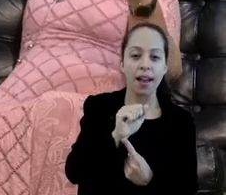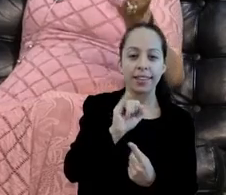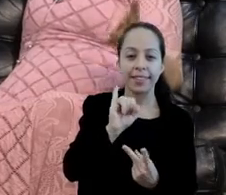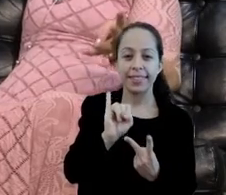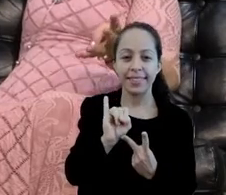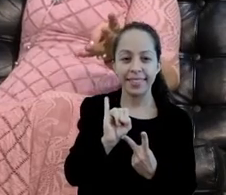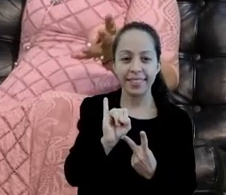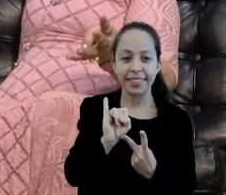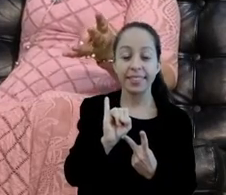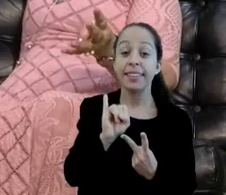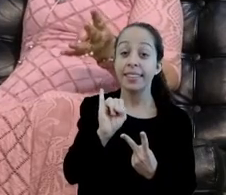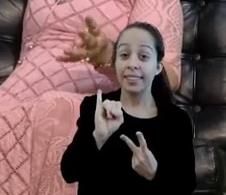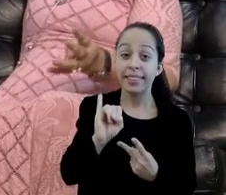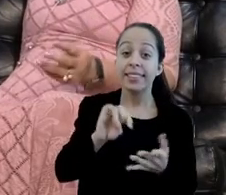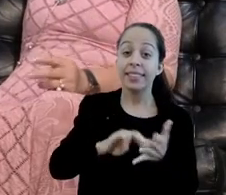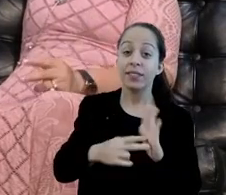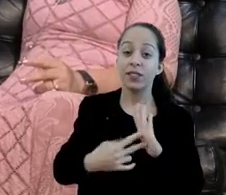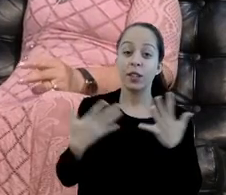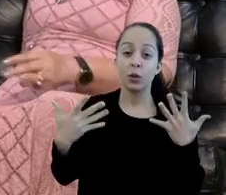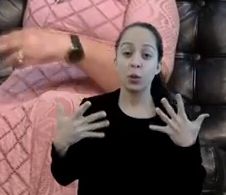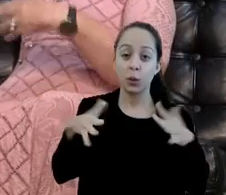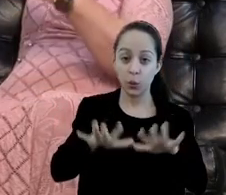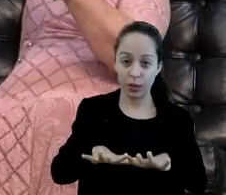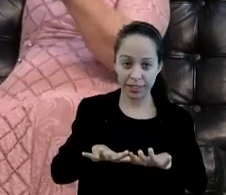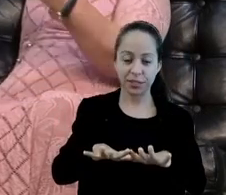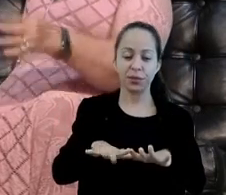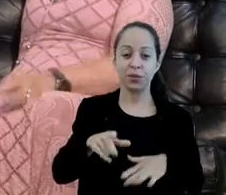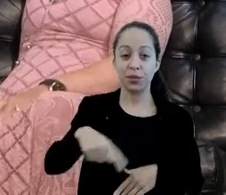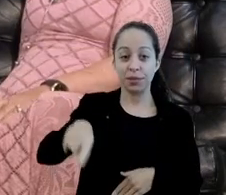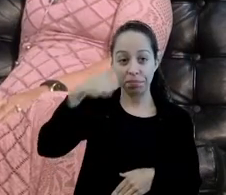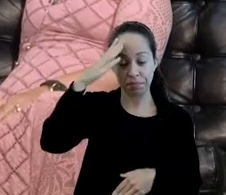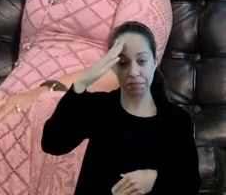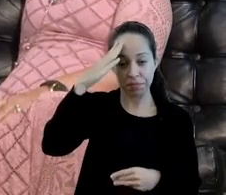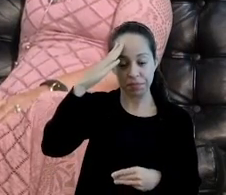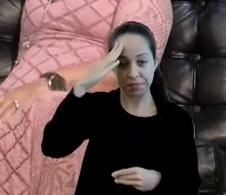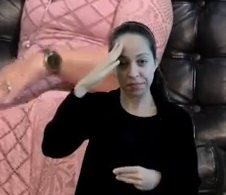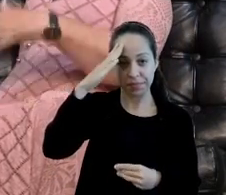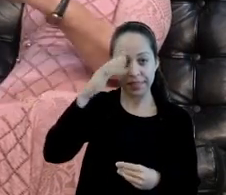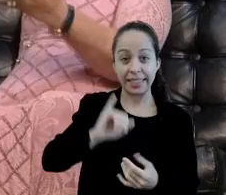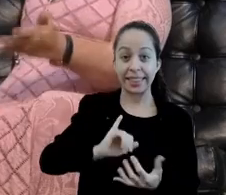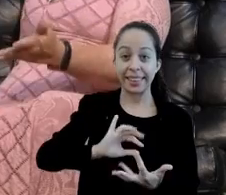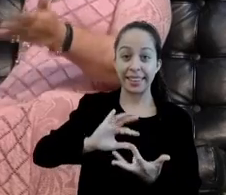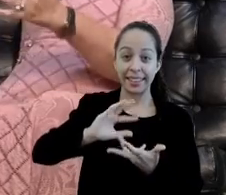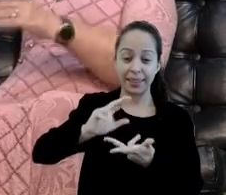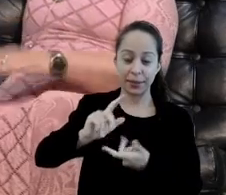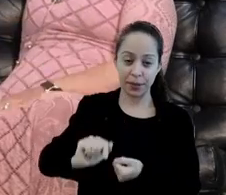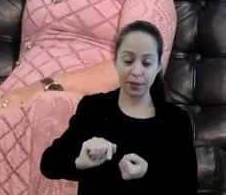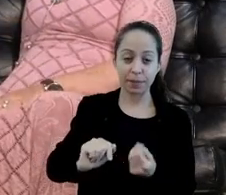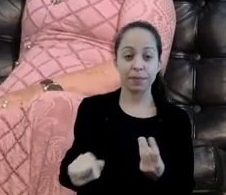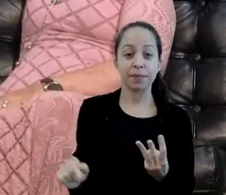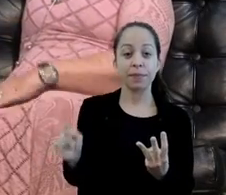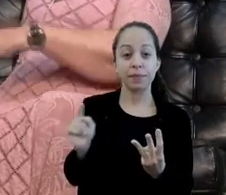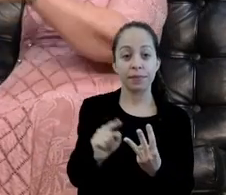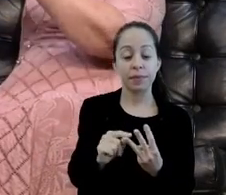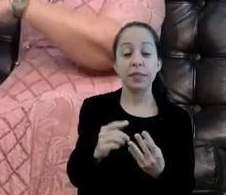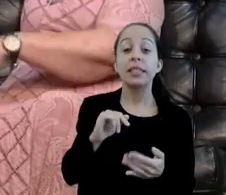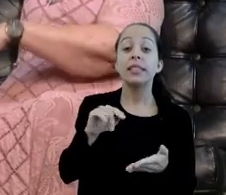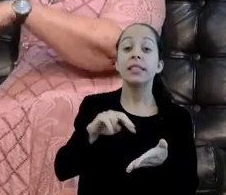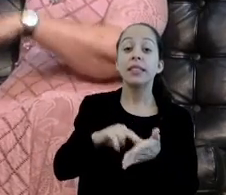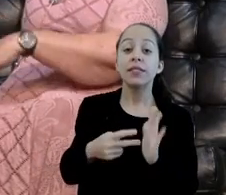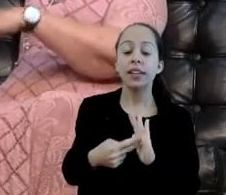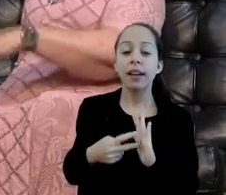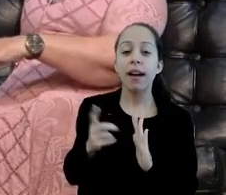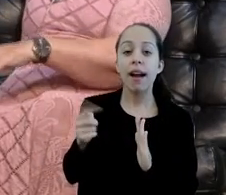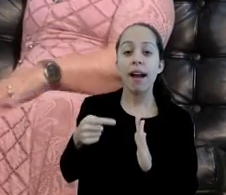é inclusiva, como foi registrada, internacional e hoje itinerante, porque ela